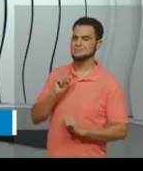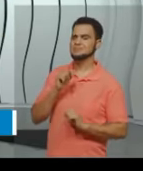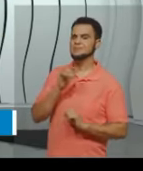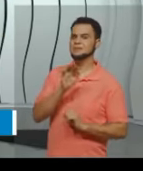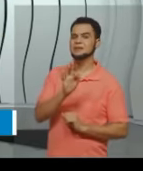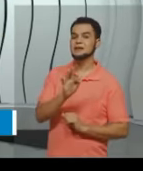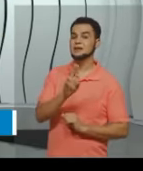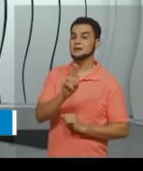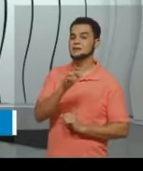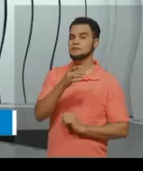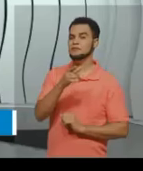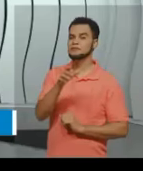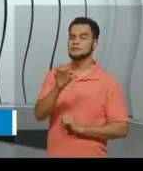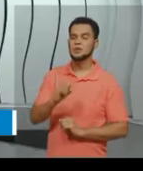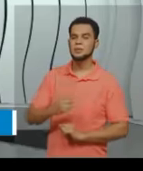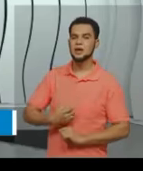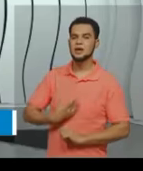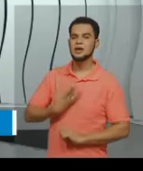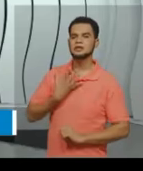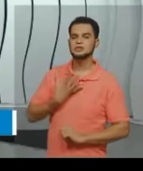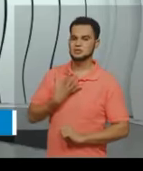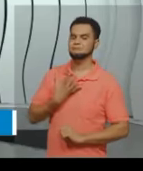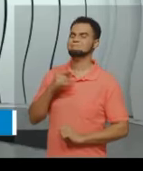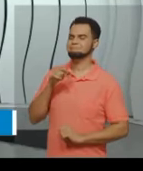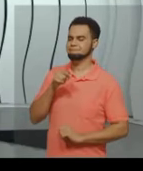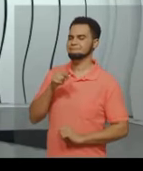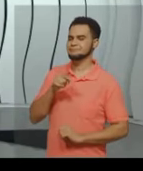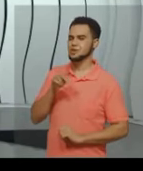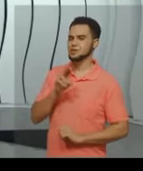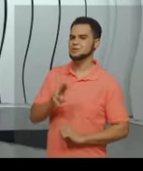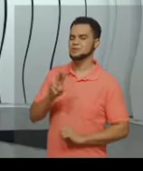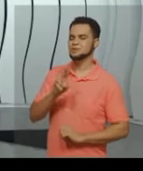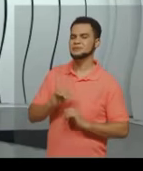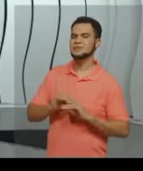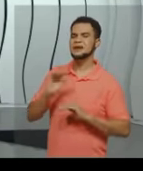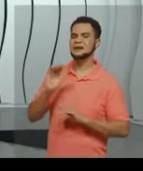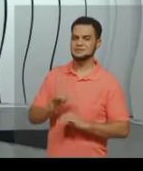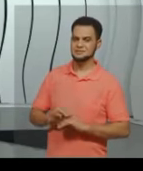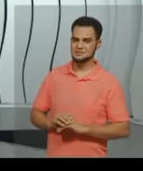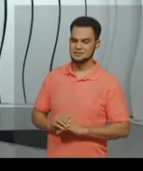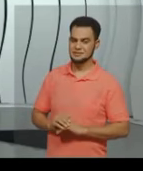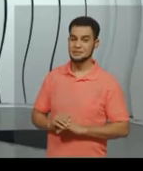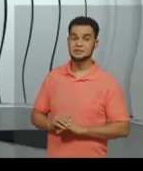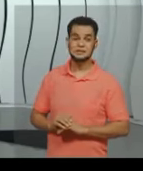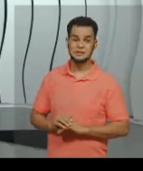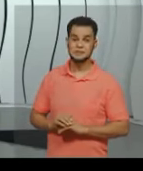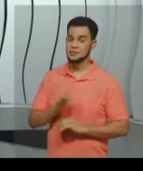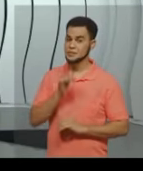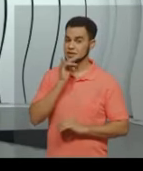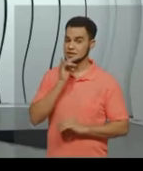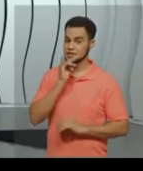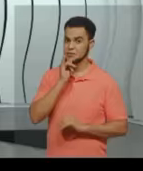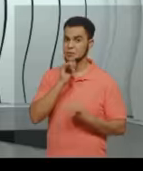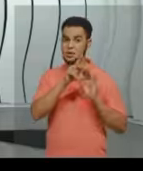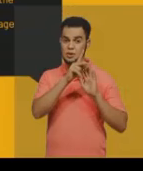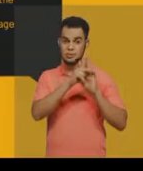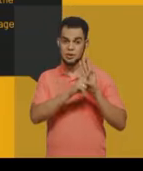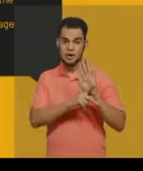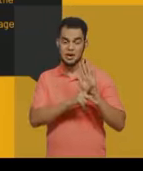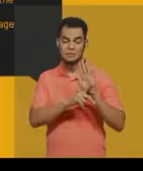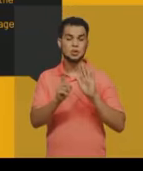referencial. Então, a gente não usa aquela... no poema não é aquela significação